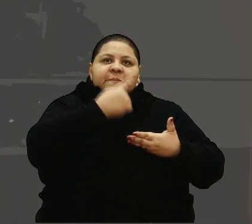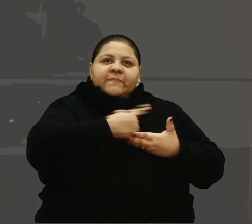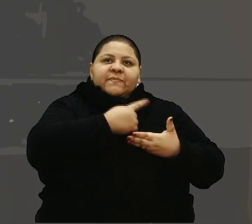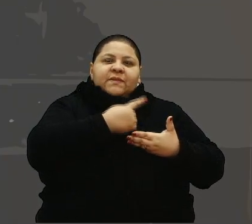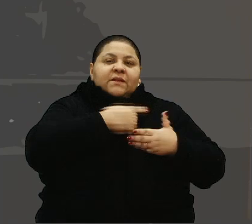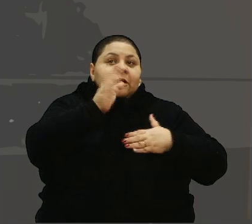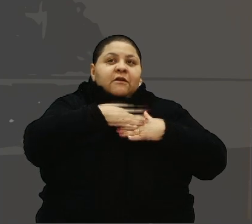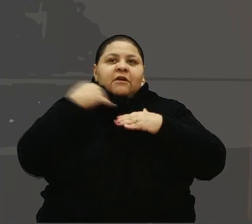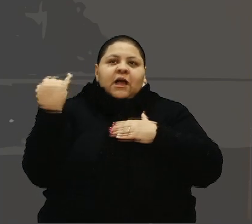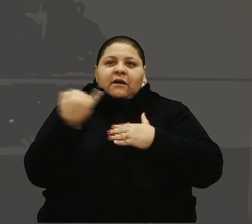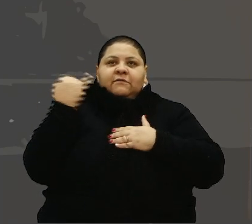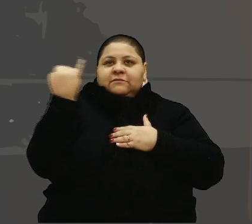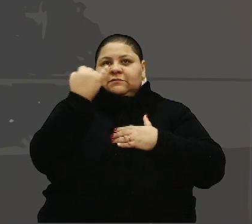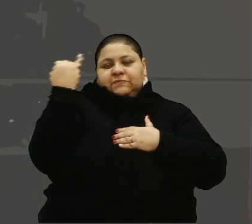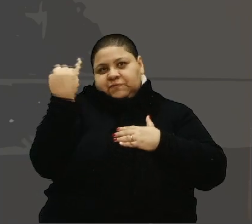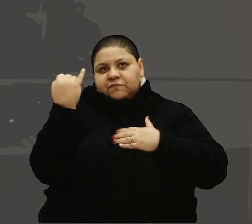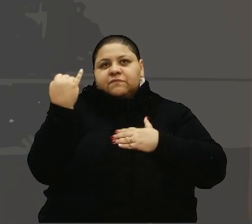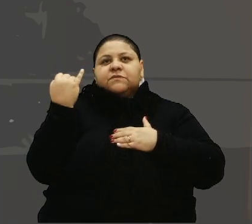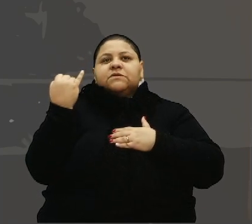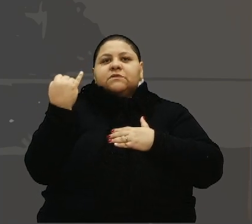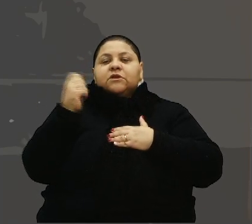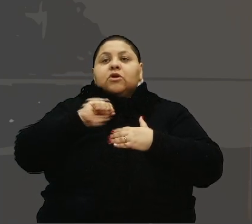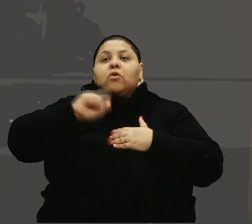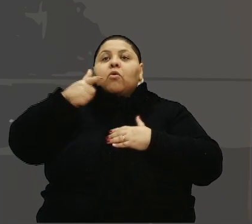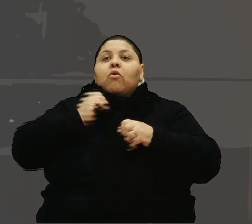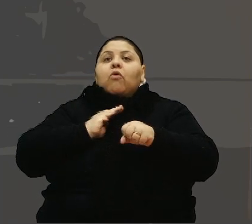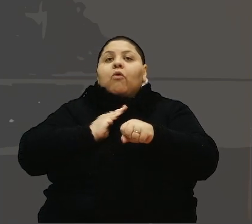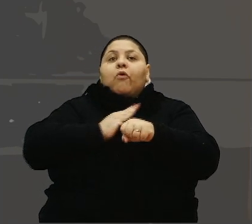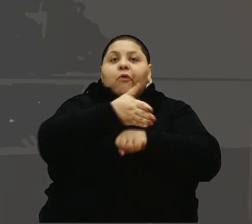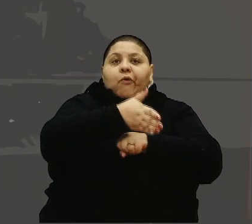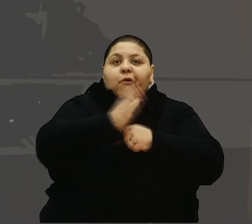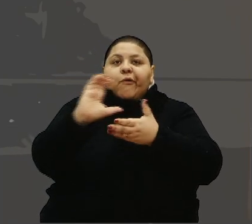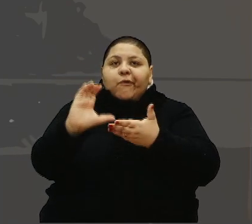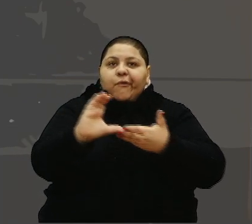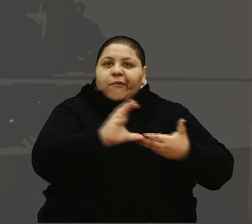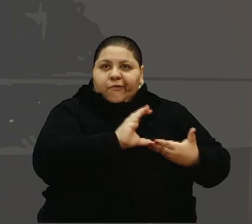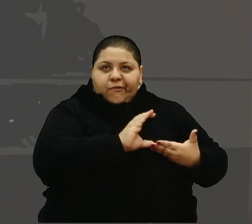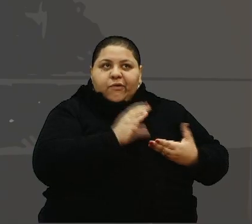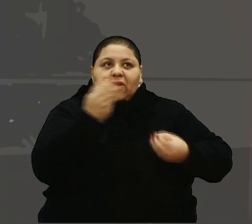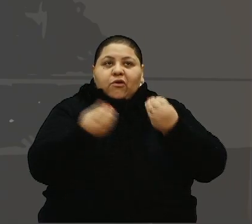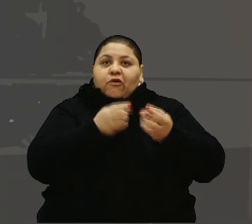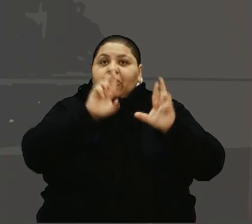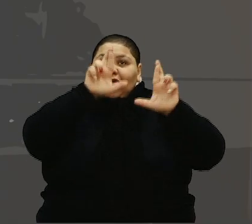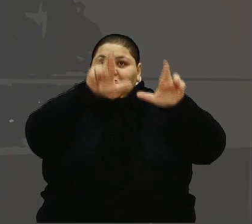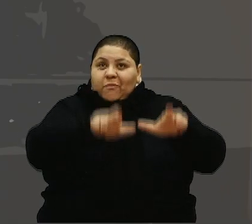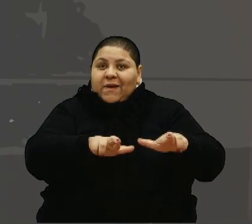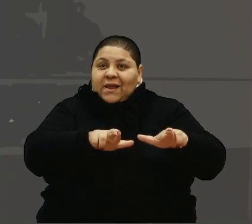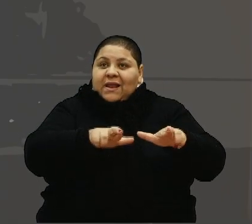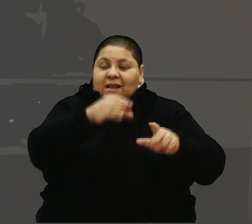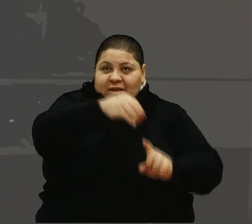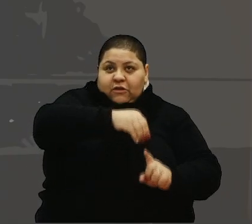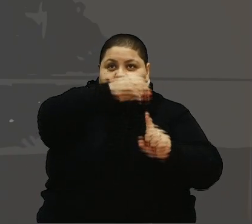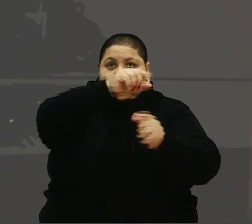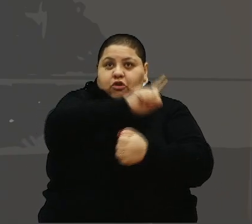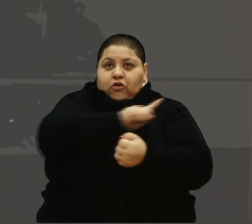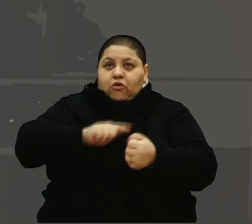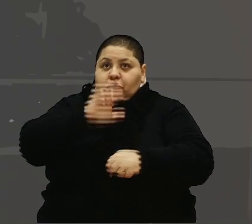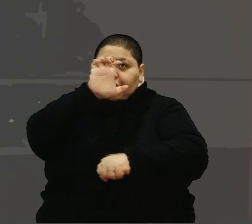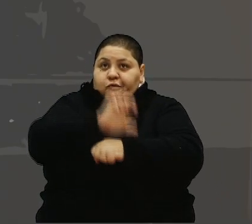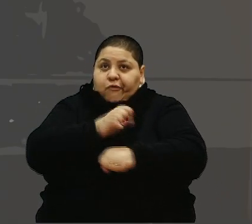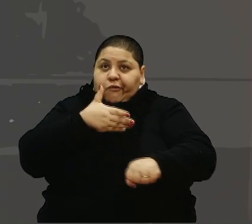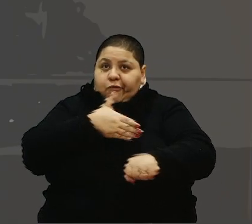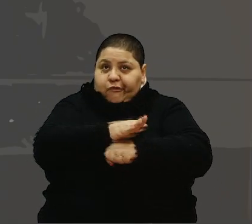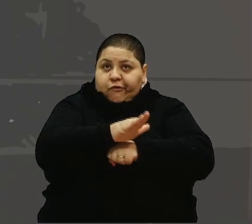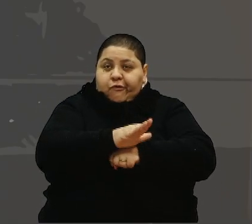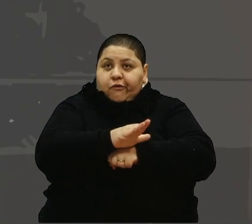mais importante. Qual a participação no subsídio? Como é a região metropolitana, o governo do estado participa com